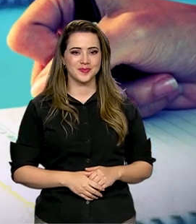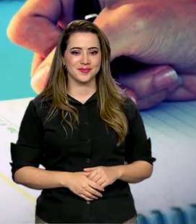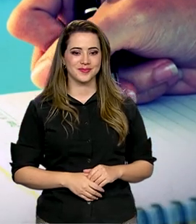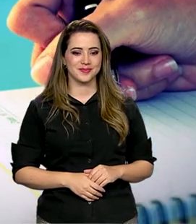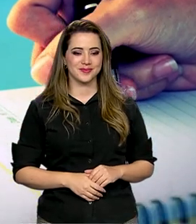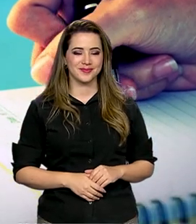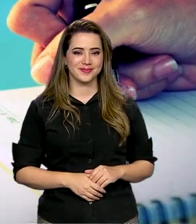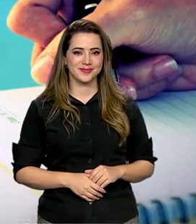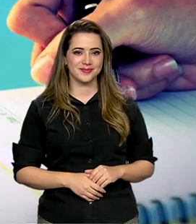E aí